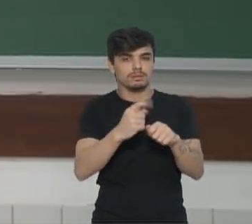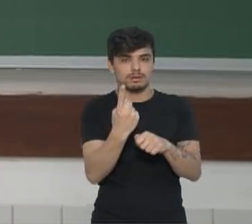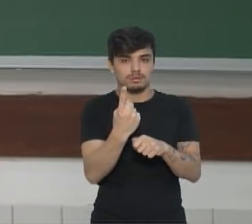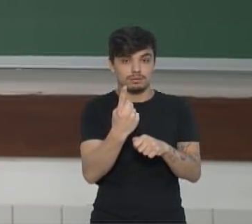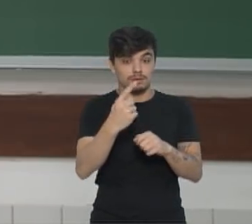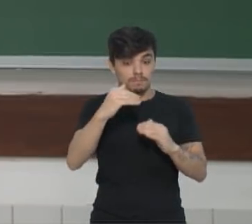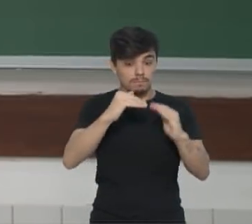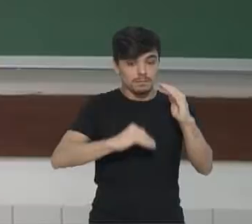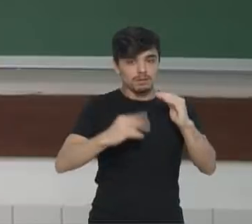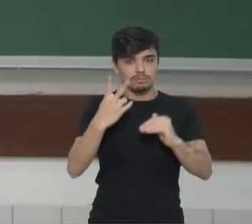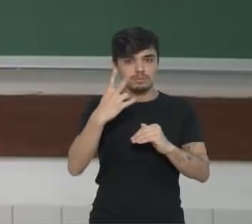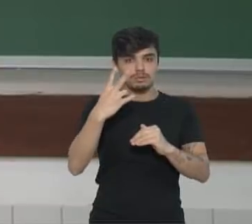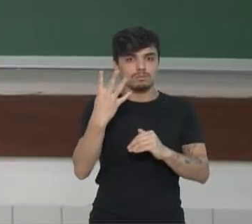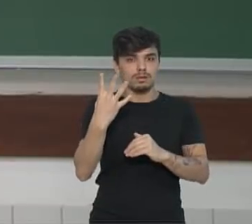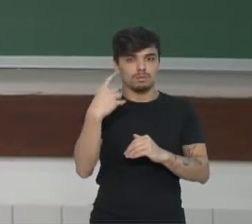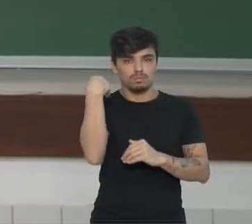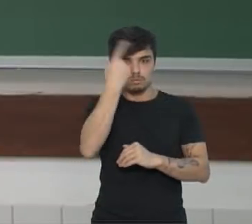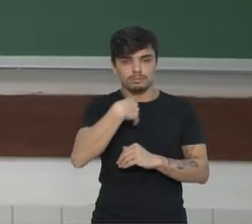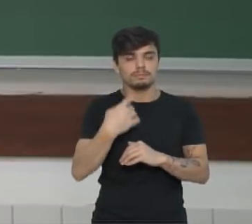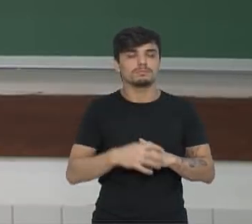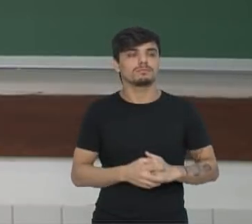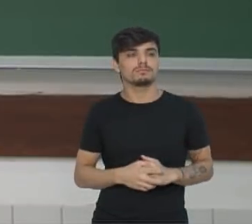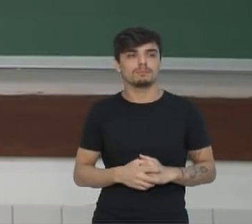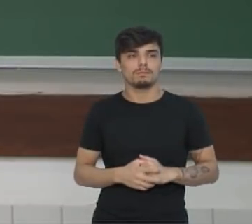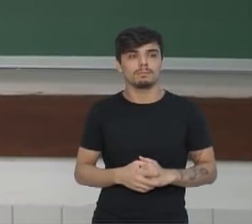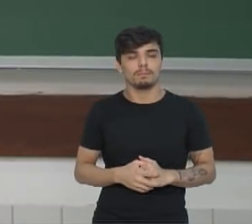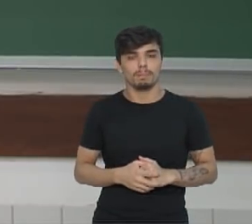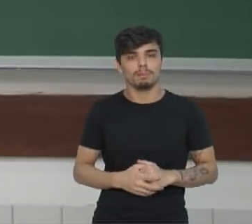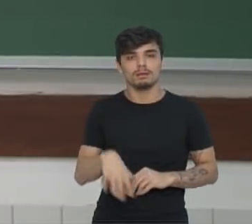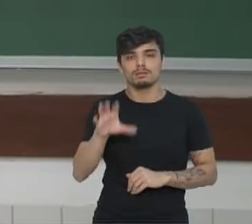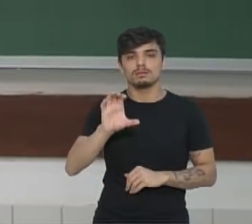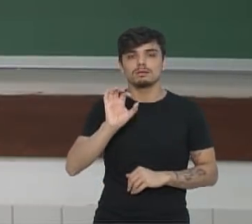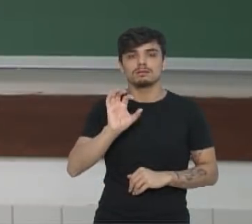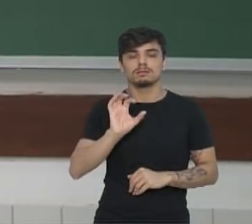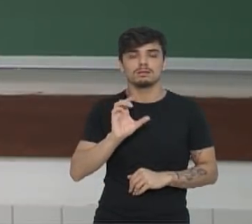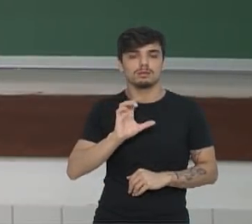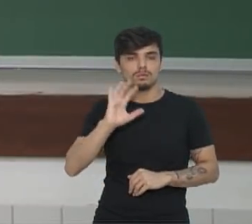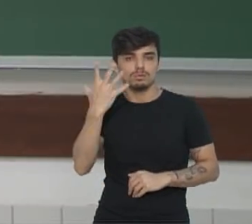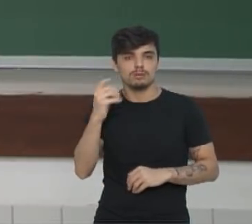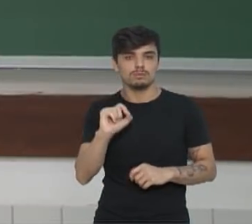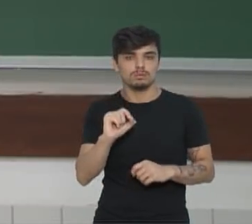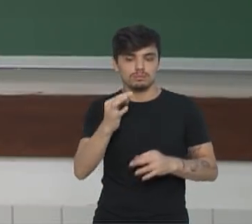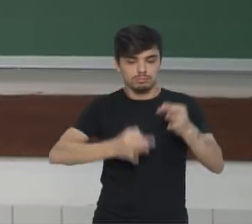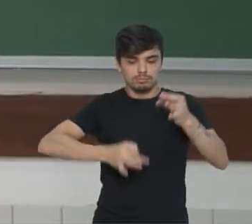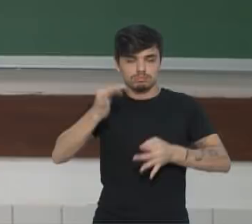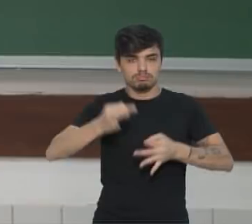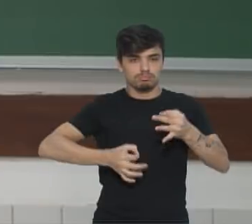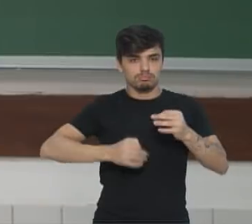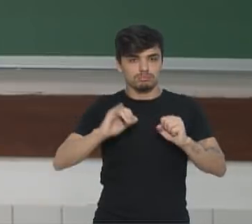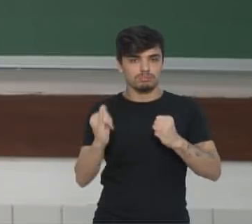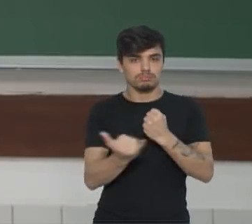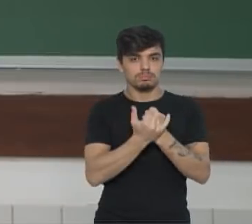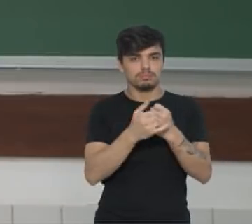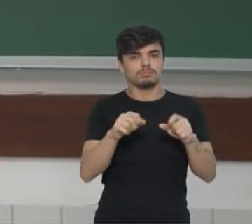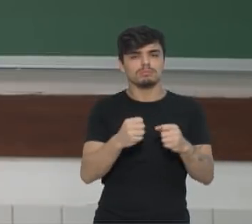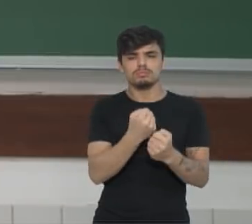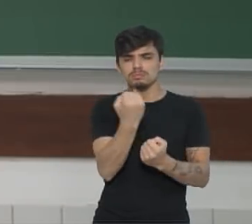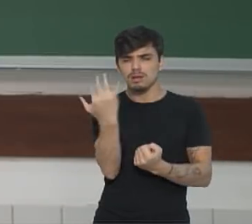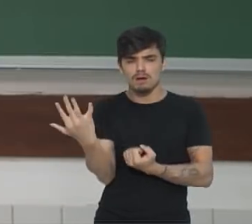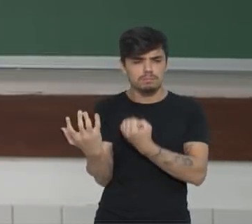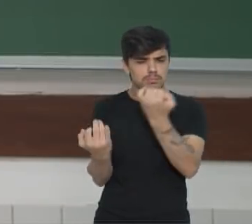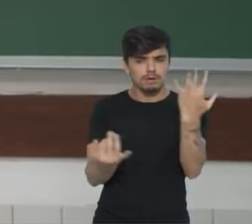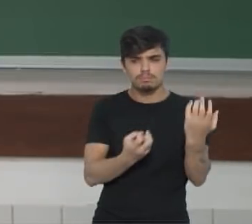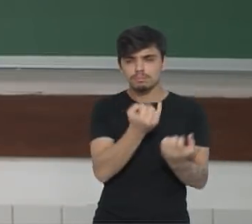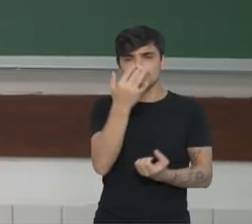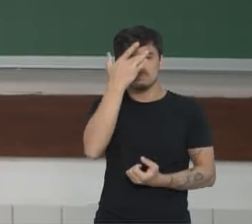24 horas. Tá? Isso aí vai levar o julgamento por traição a uma grande quantidade de pessoas. E